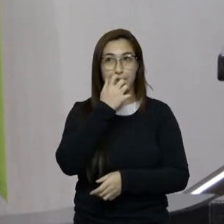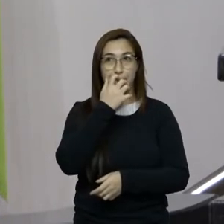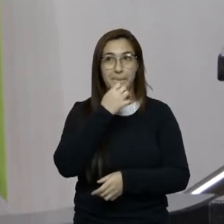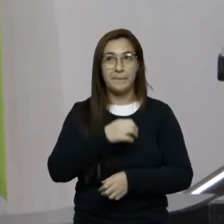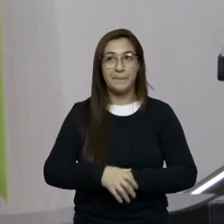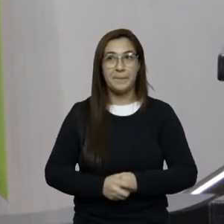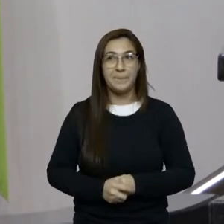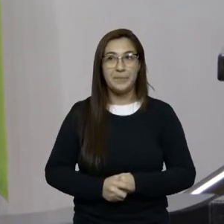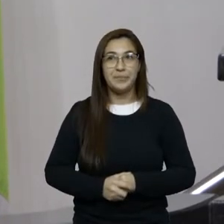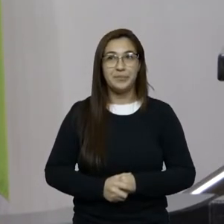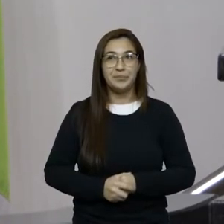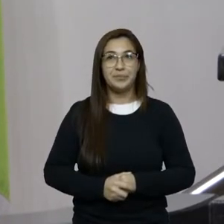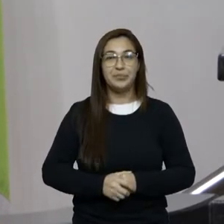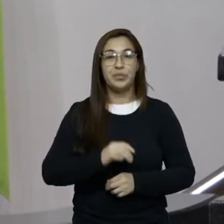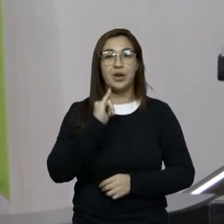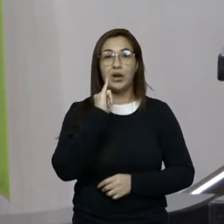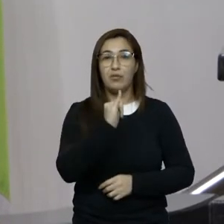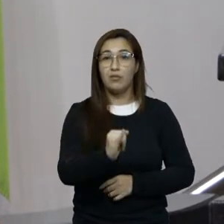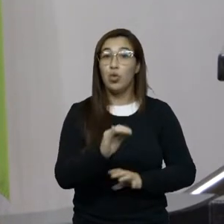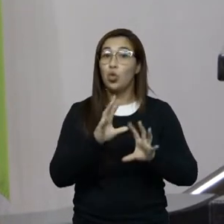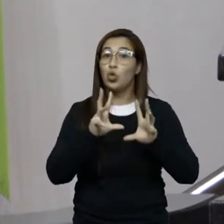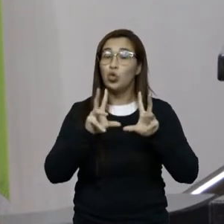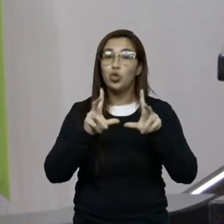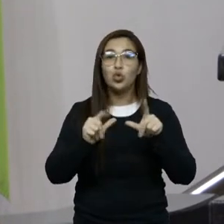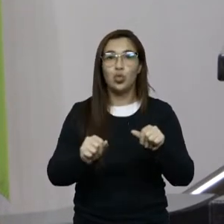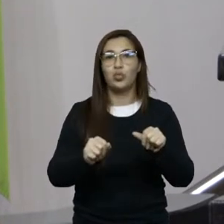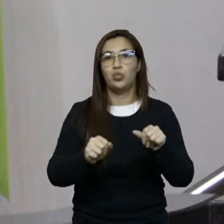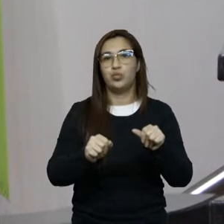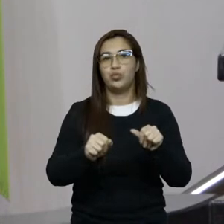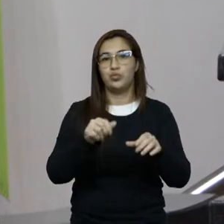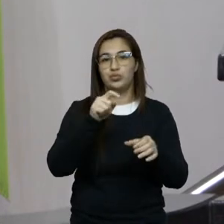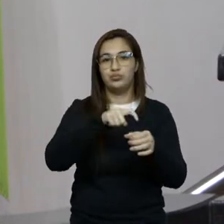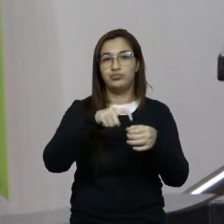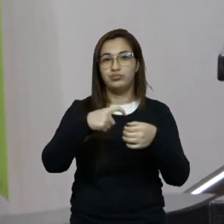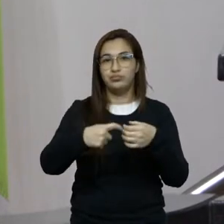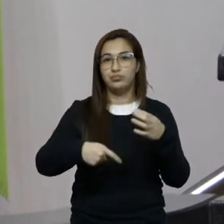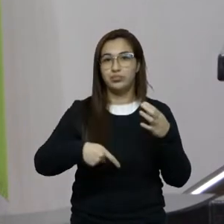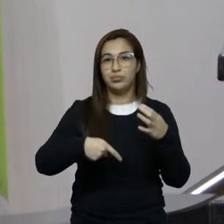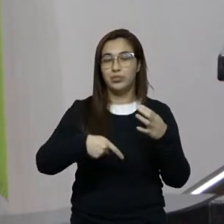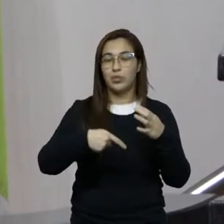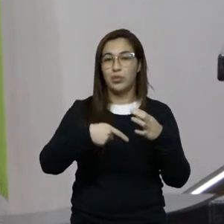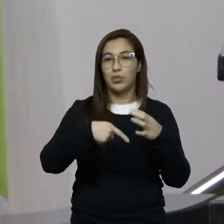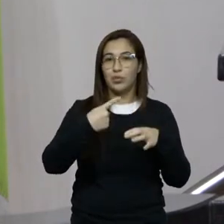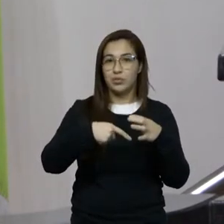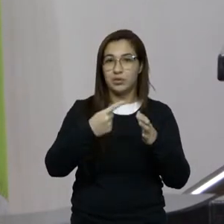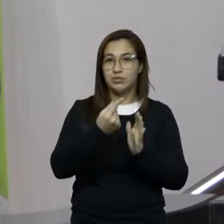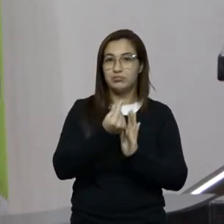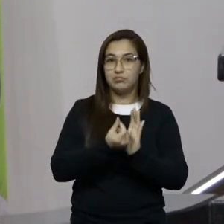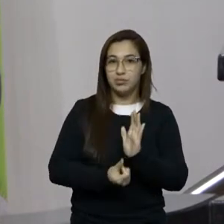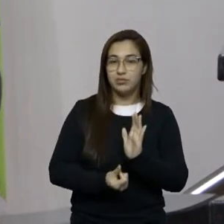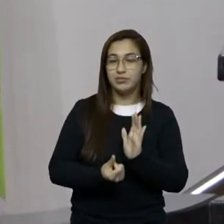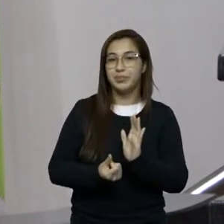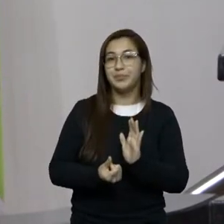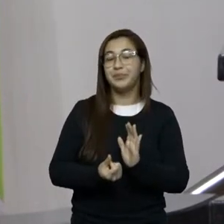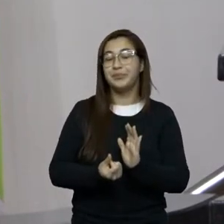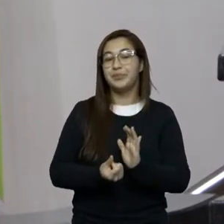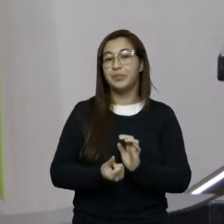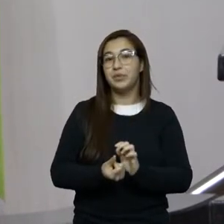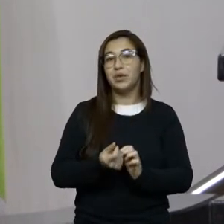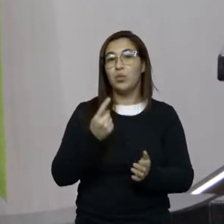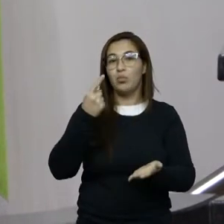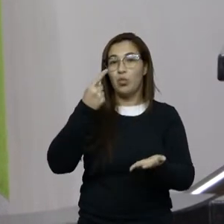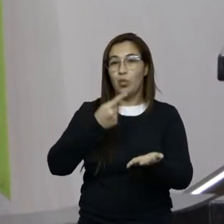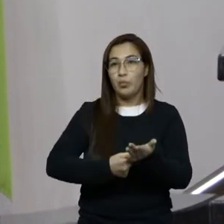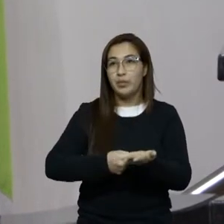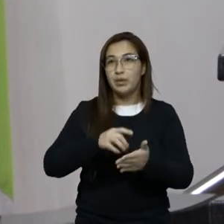já comuniquei a todos os membros da comissão de finança o que em razão de um acordo